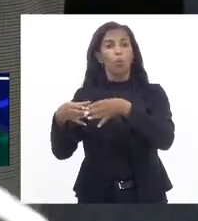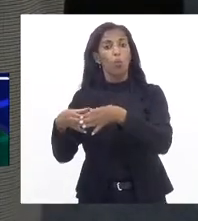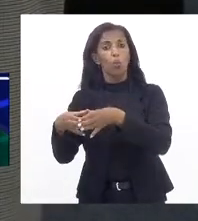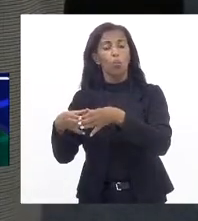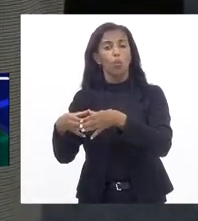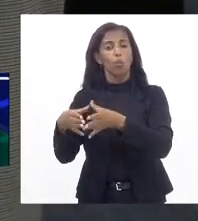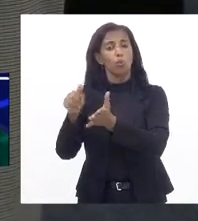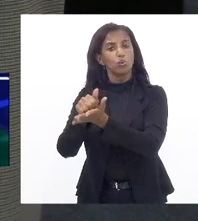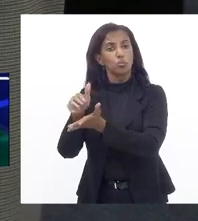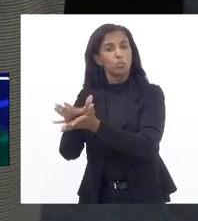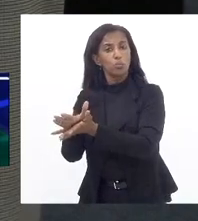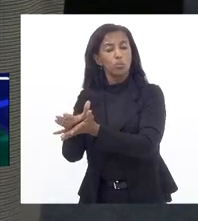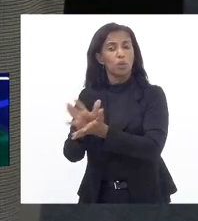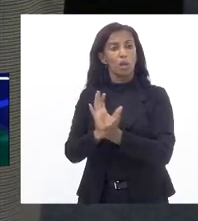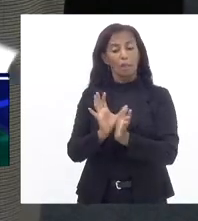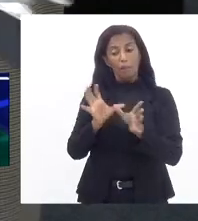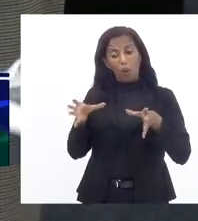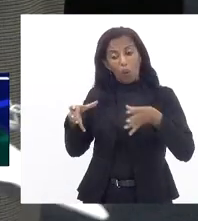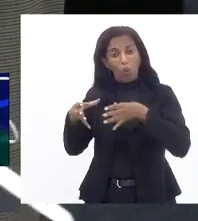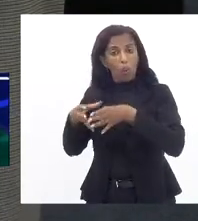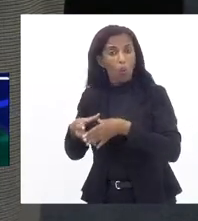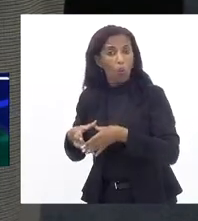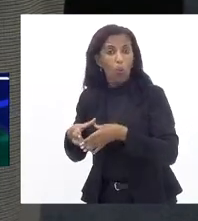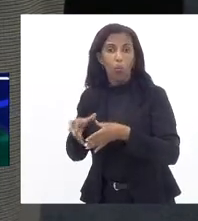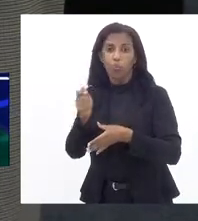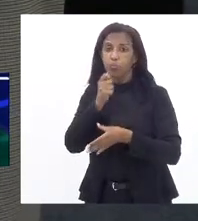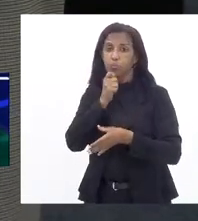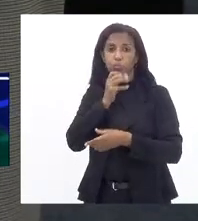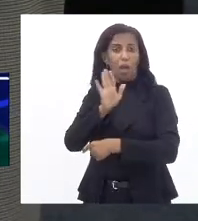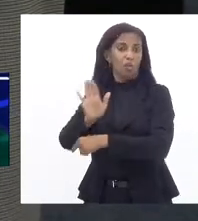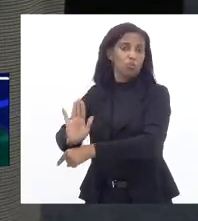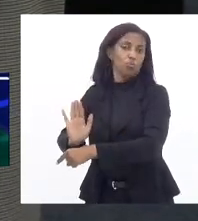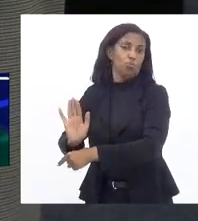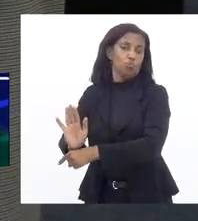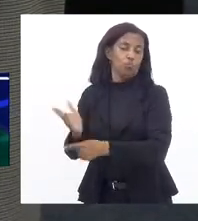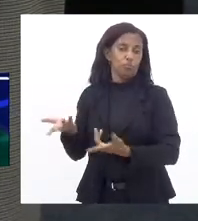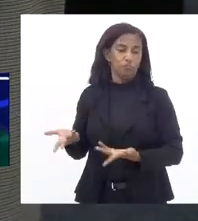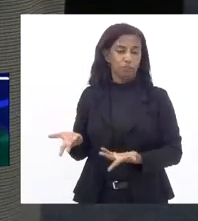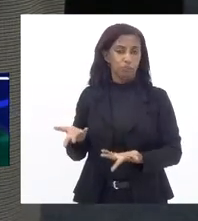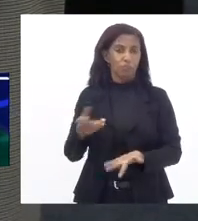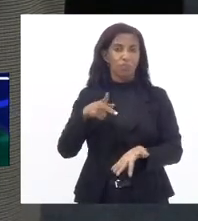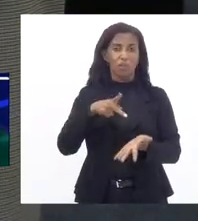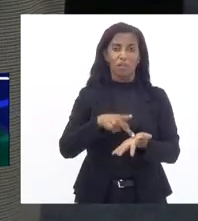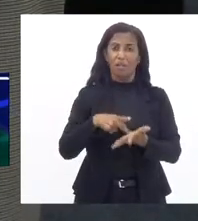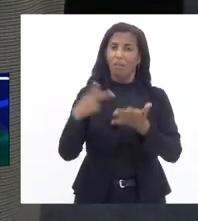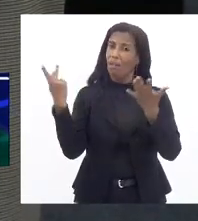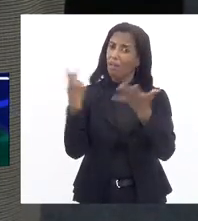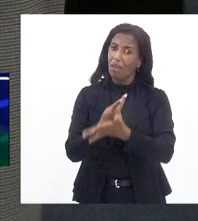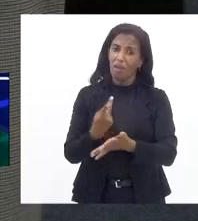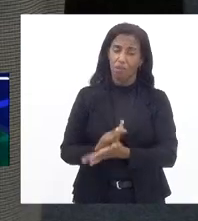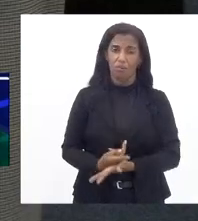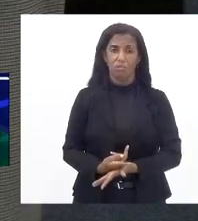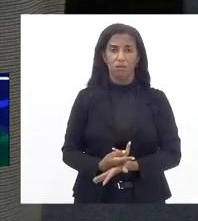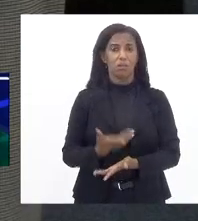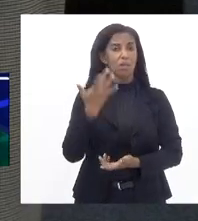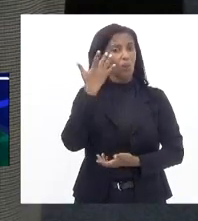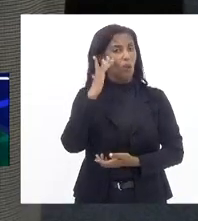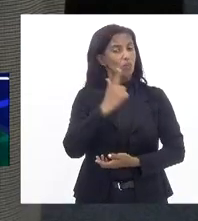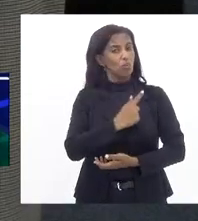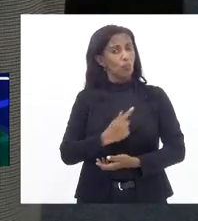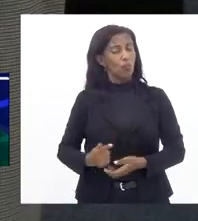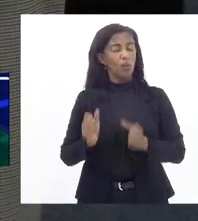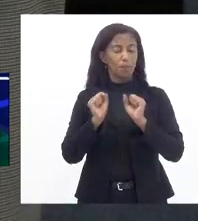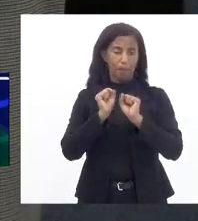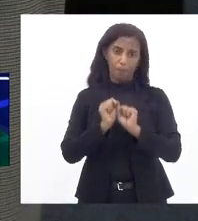ainda sem terem anistia. Basicamente é isso daí, quer dizer, uma verdadeira aberração cometida e que acho que o governo